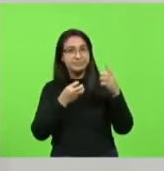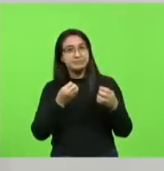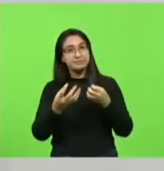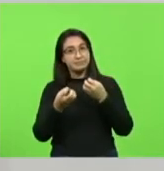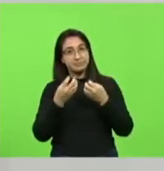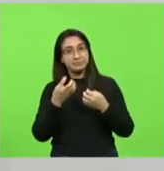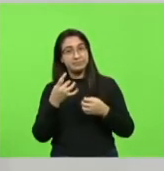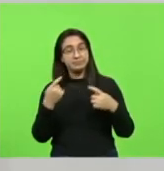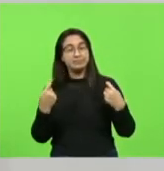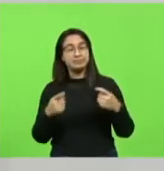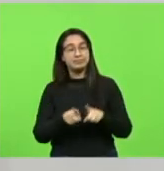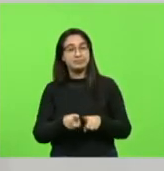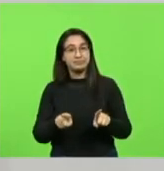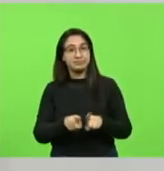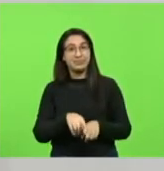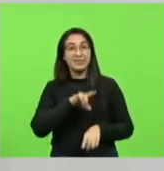deputado,